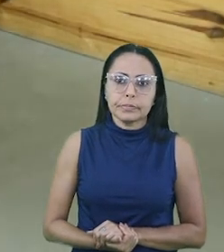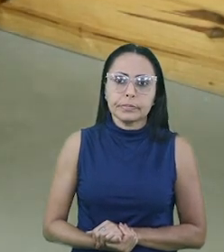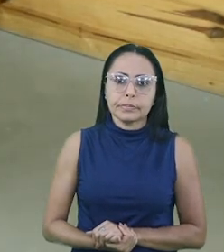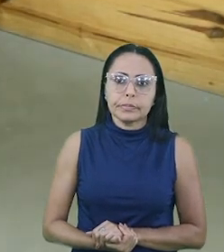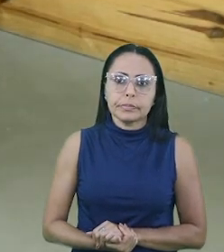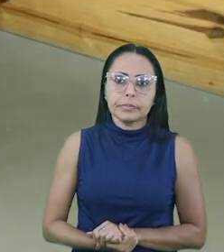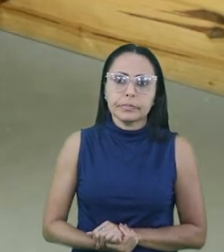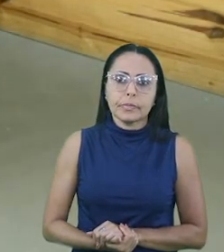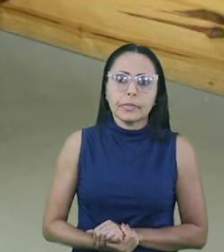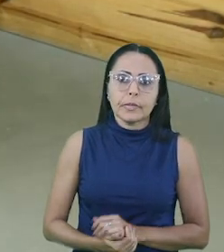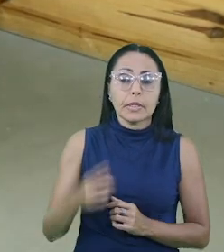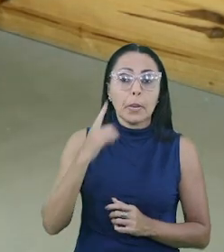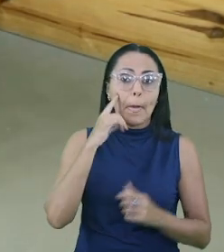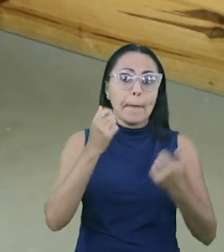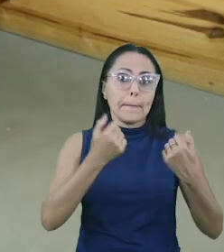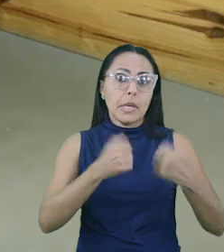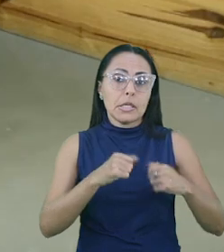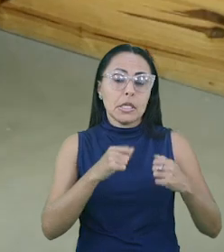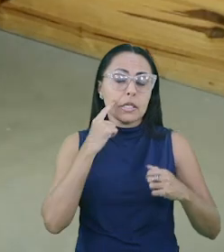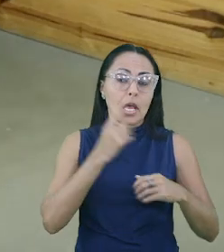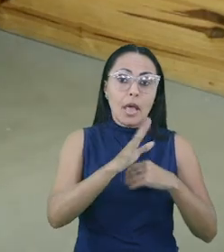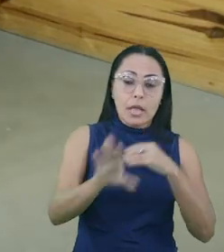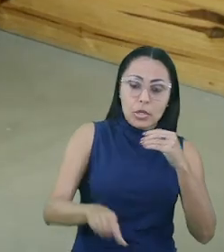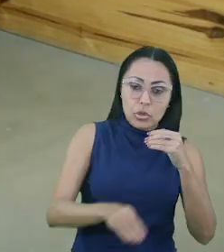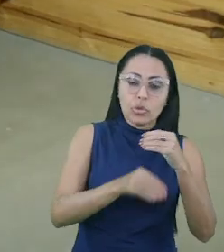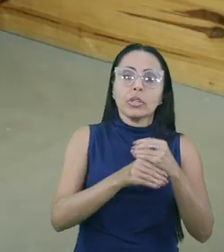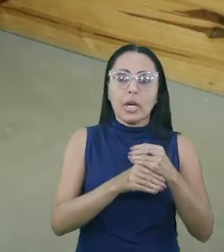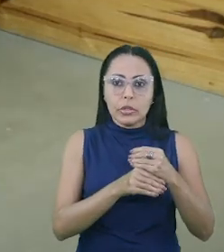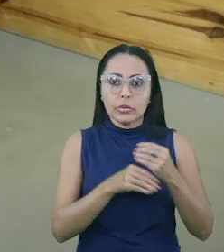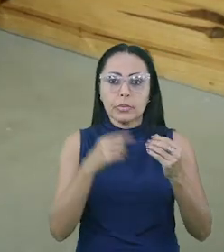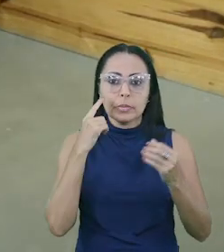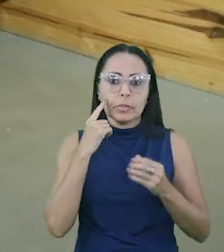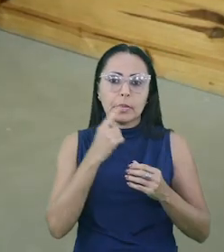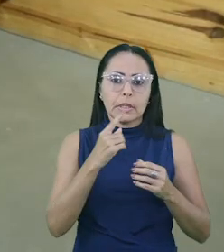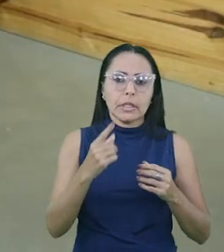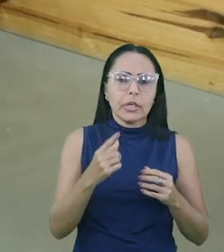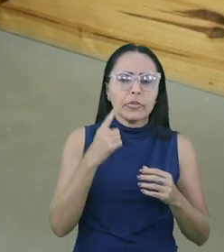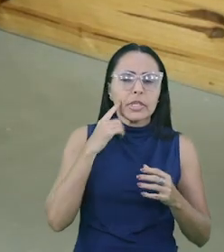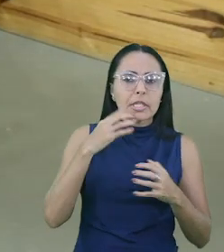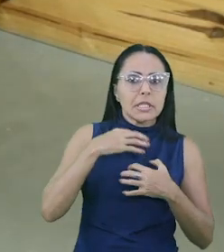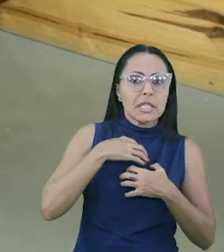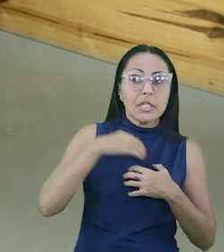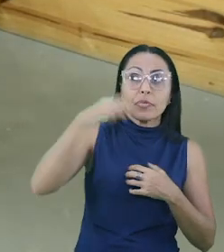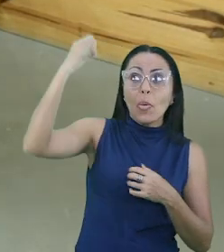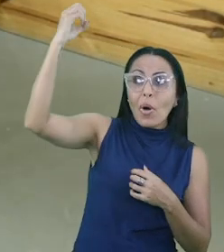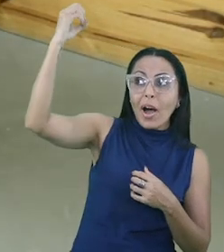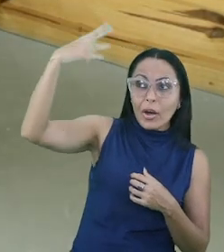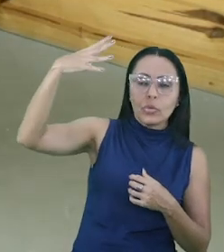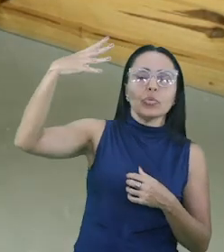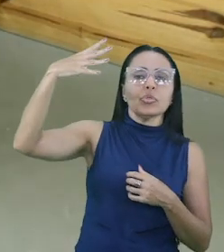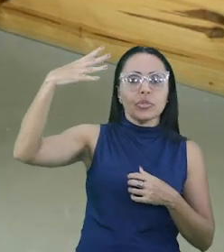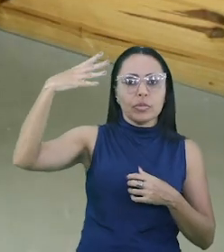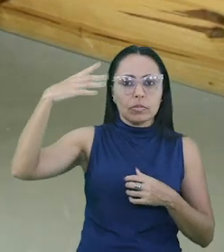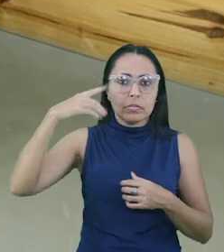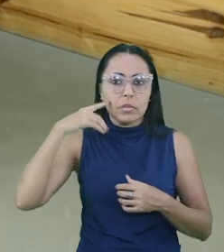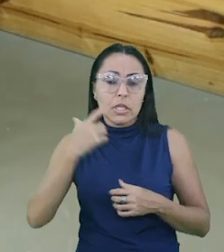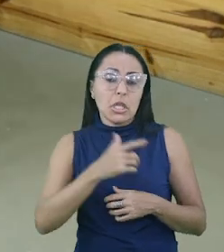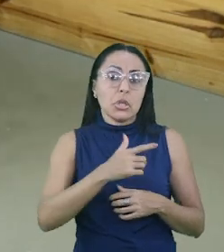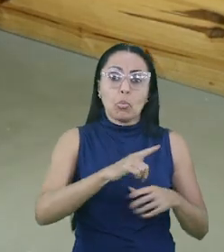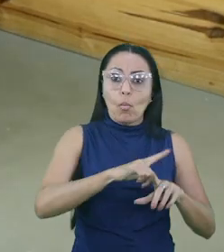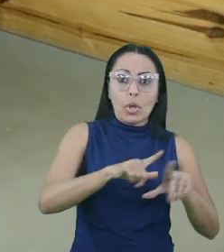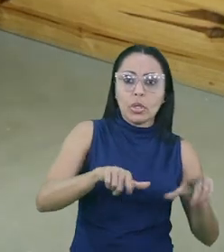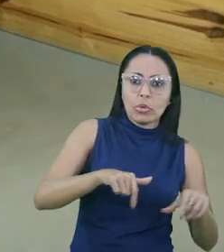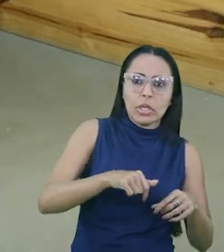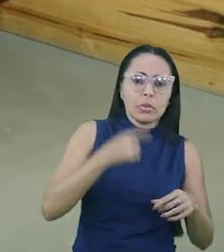O sensibilizante precisa ser adicionado à emulsão para que ela fique sensível à luz. Sem o sensibilizante, a emulsão não